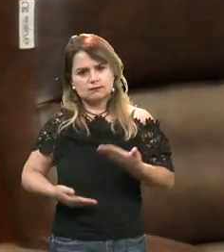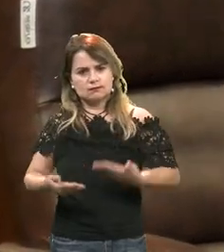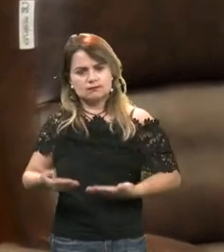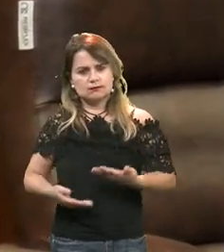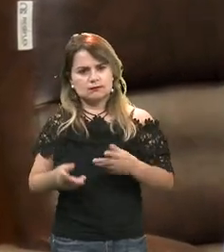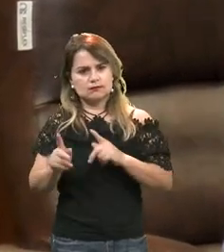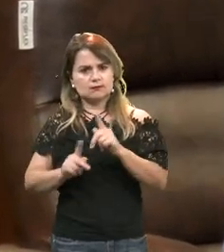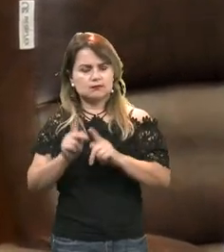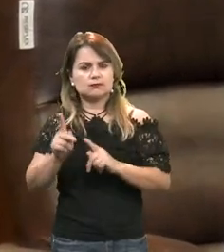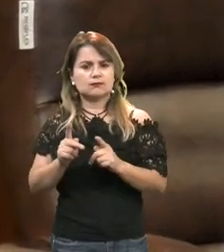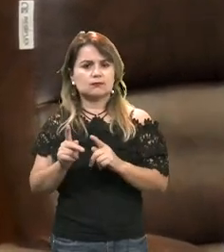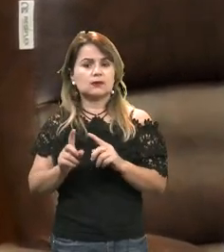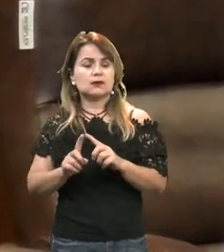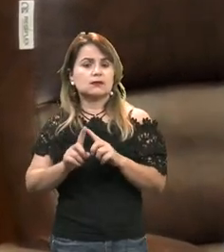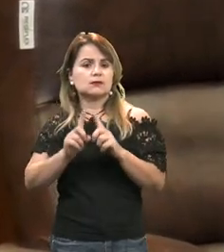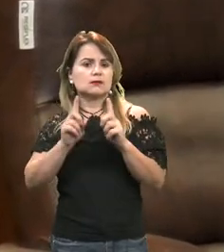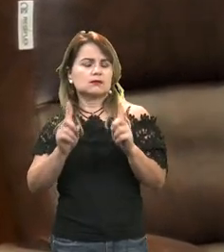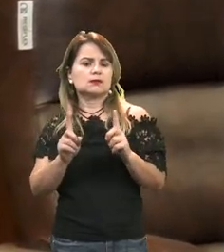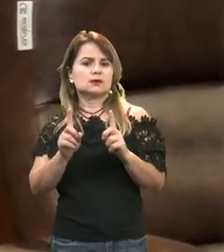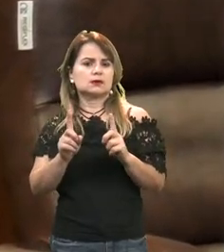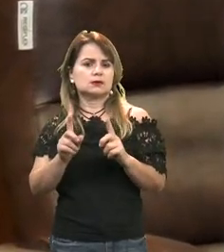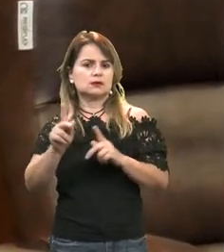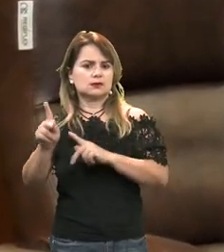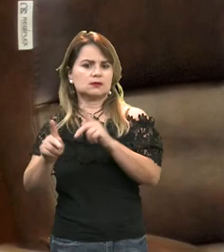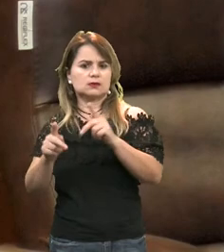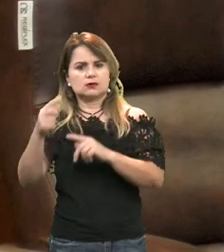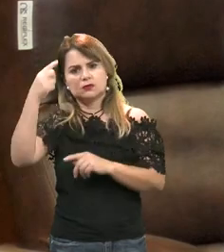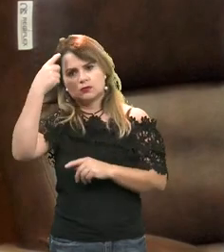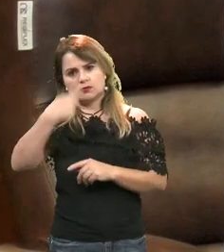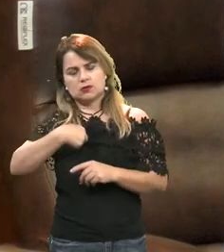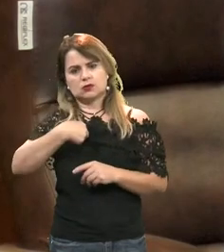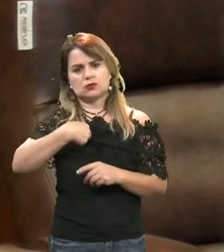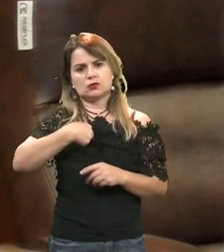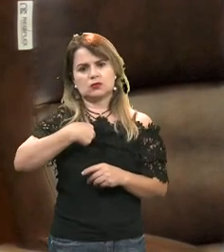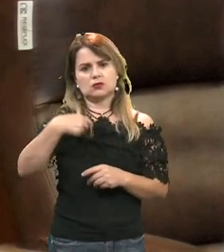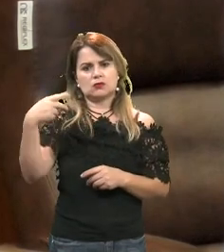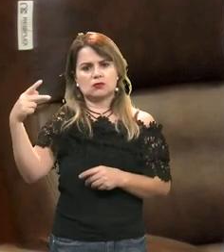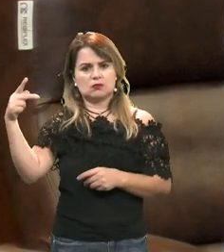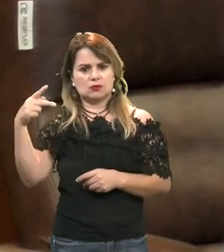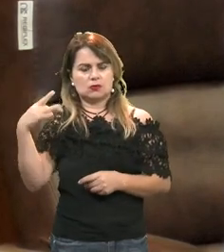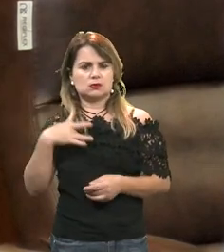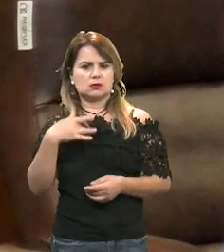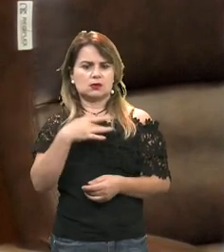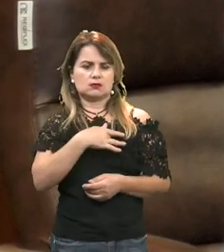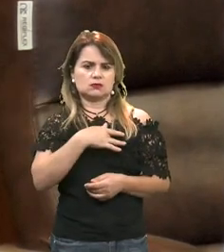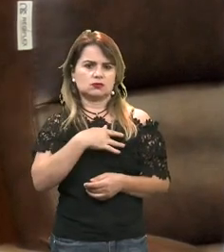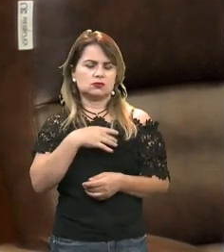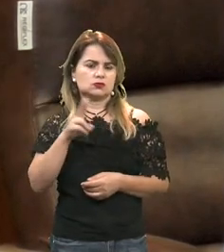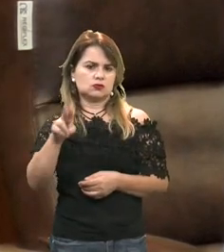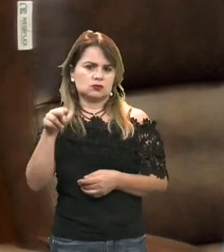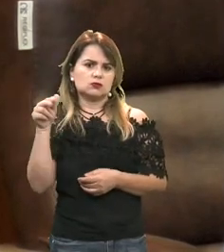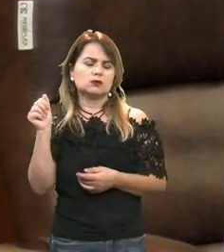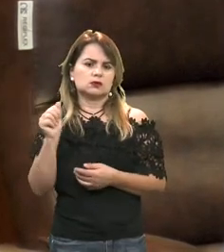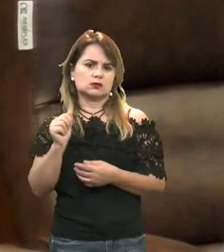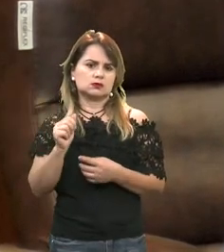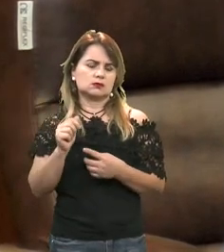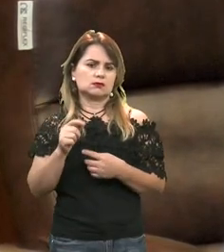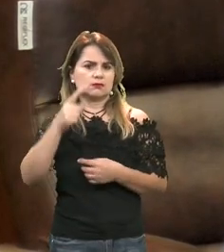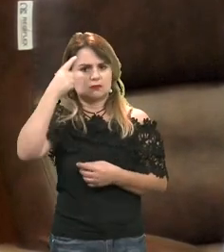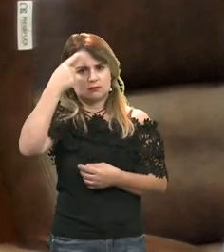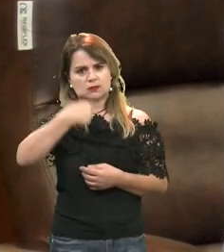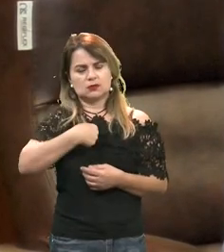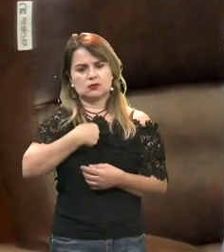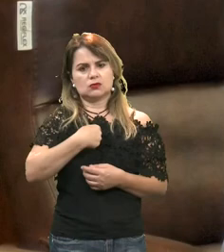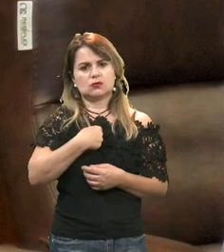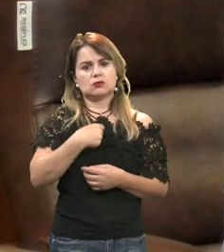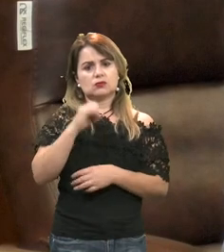mandou para uma comunidade, nunca me mandaram para um postinho do PSF. Mandava para instituições diferenciadas, não teria gente que